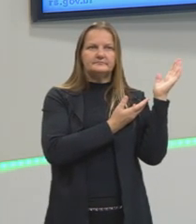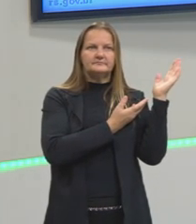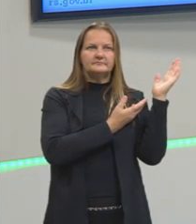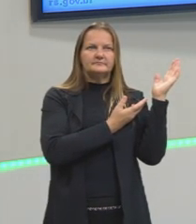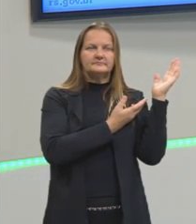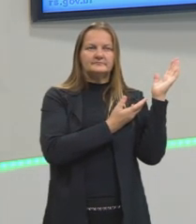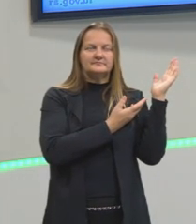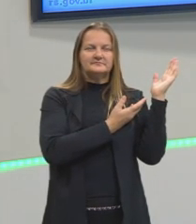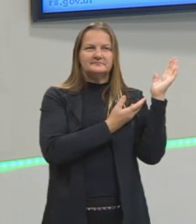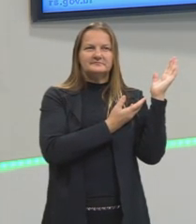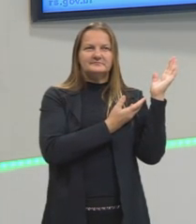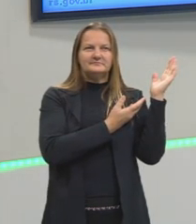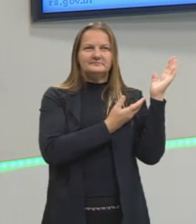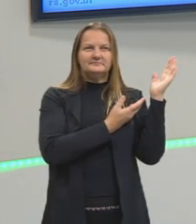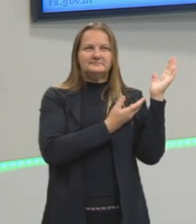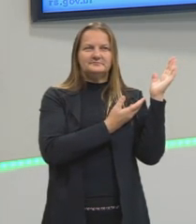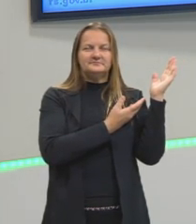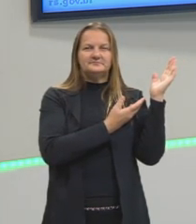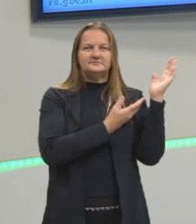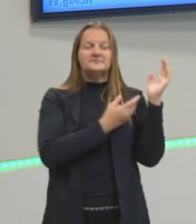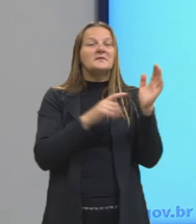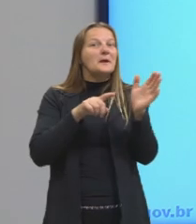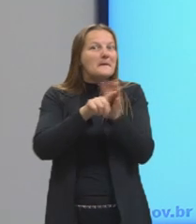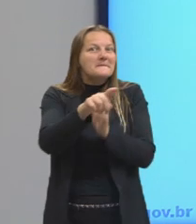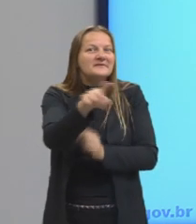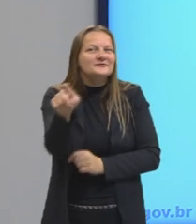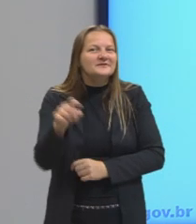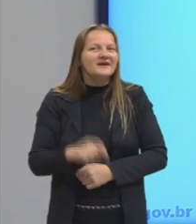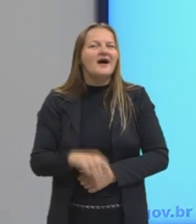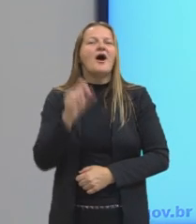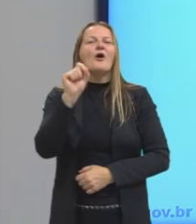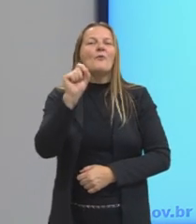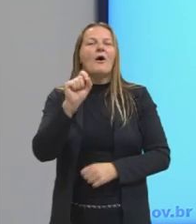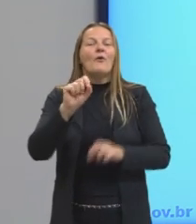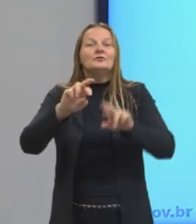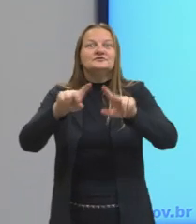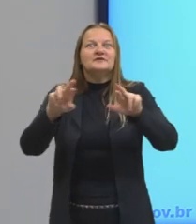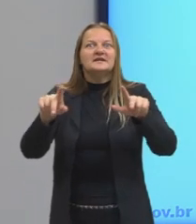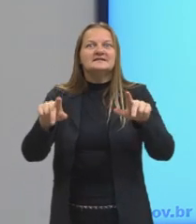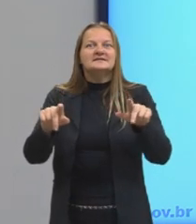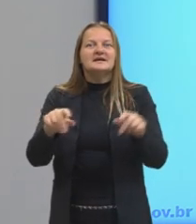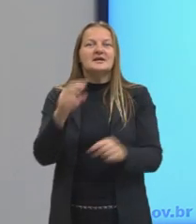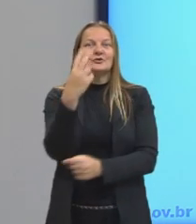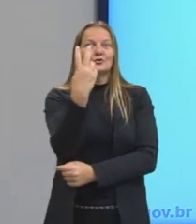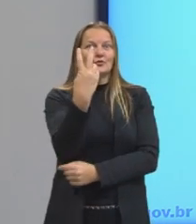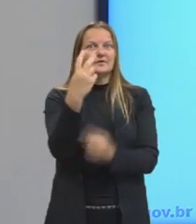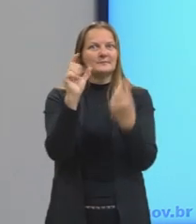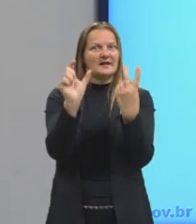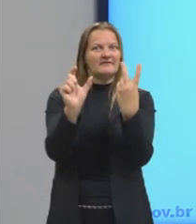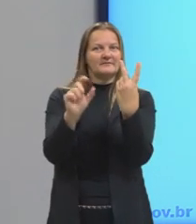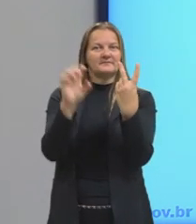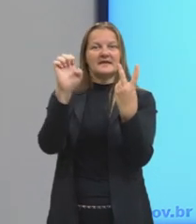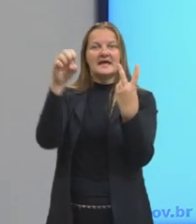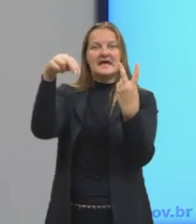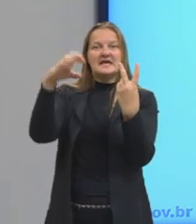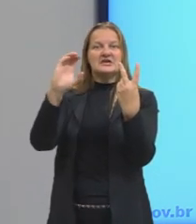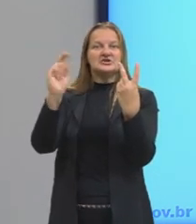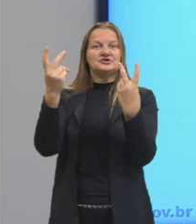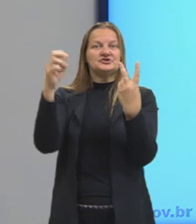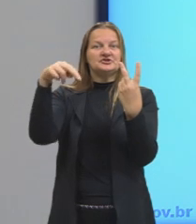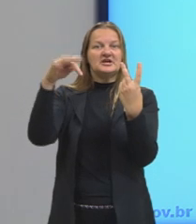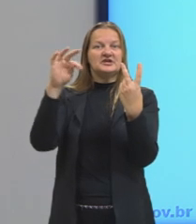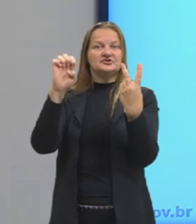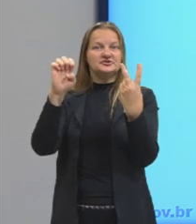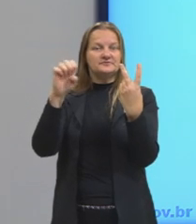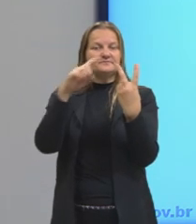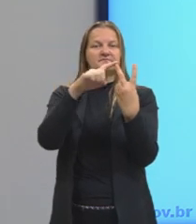Zinho E aí eu Trago essa a pergunta para vocês Qual a diferença entre enchente inundação consegui a tu conseguir